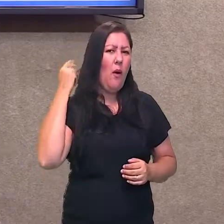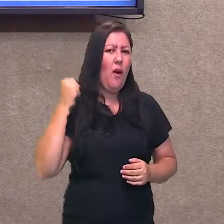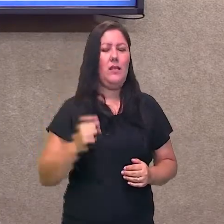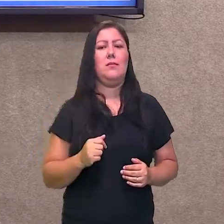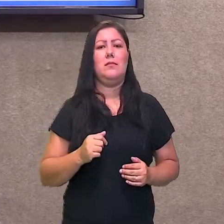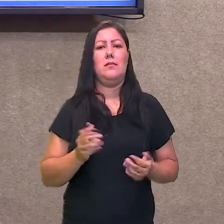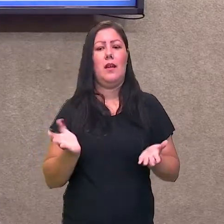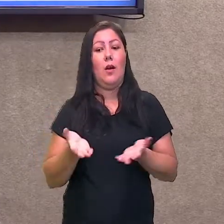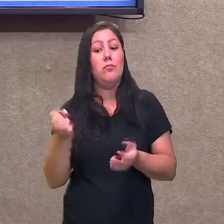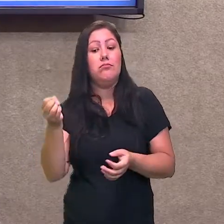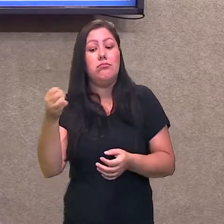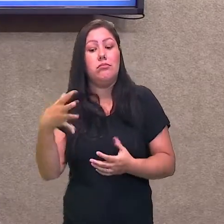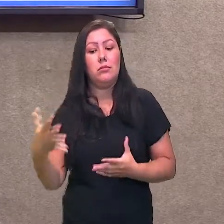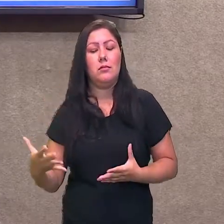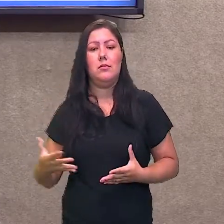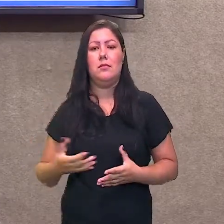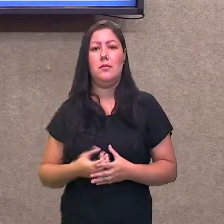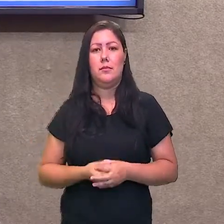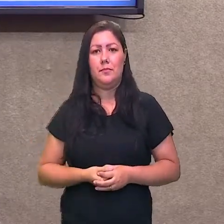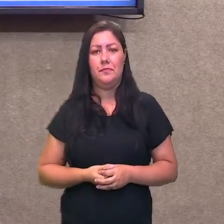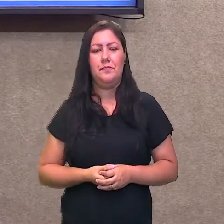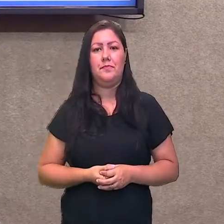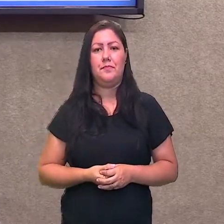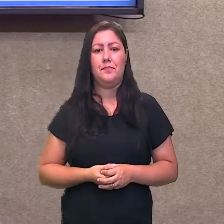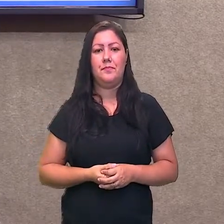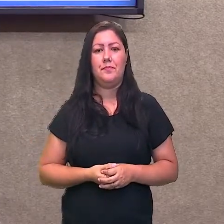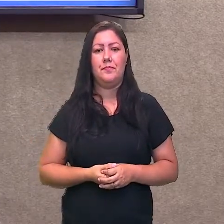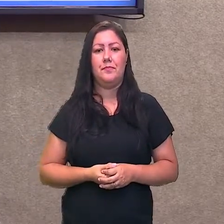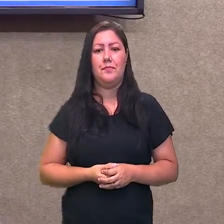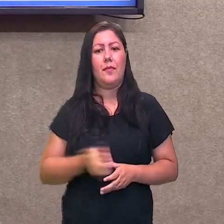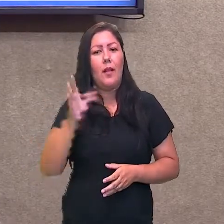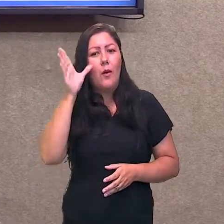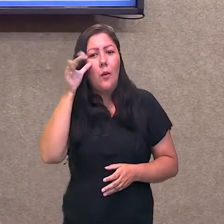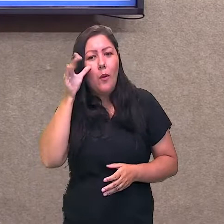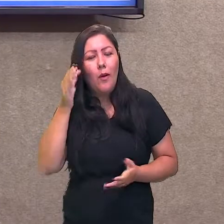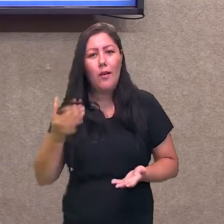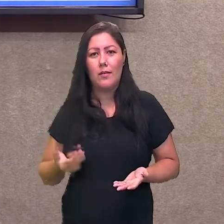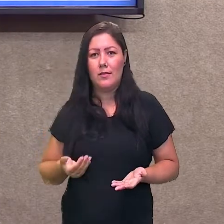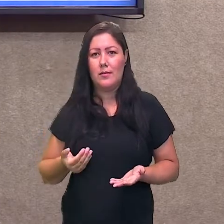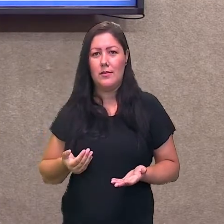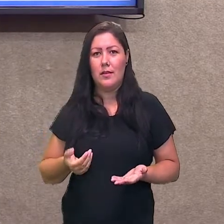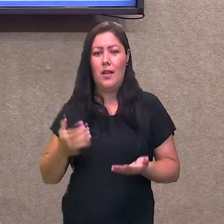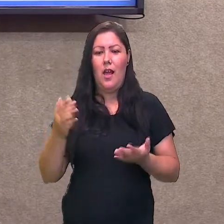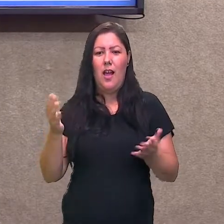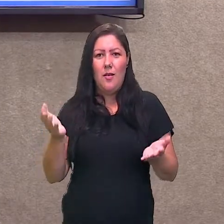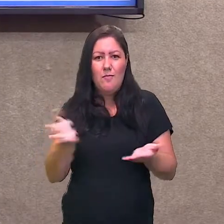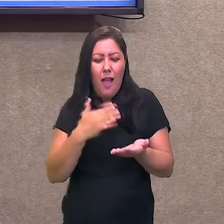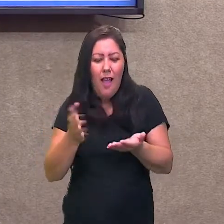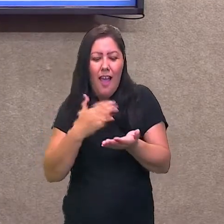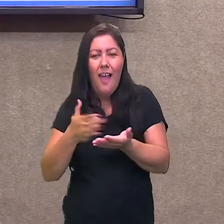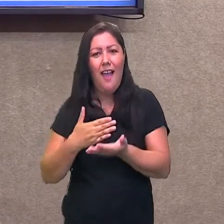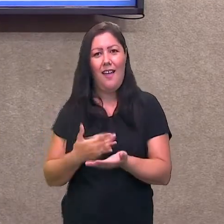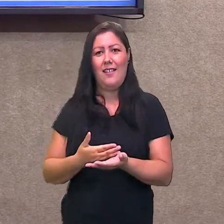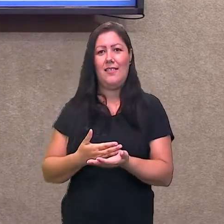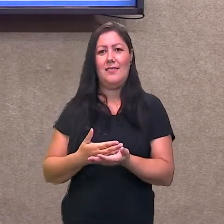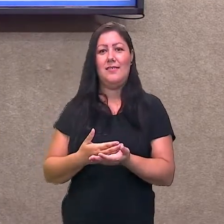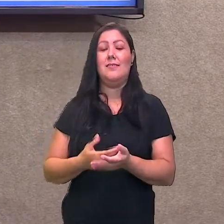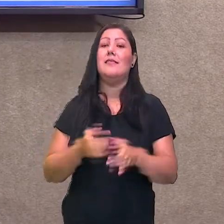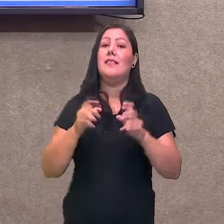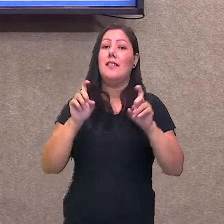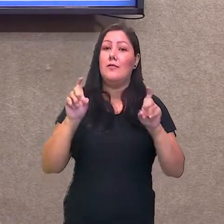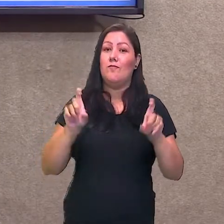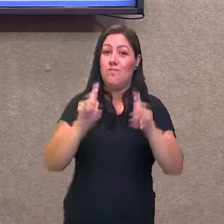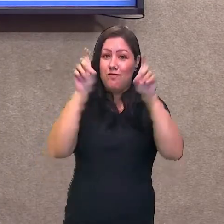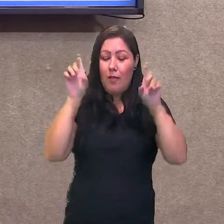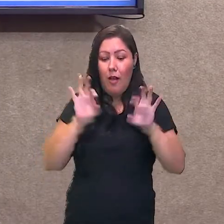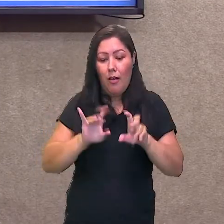observem isso. Por curiosidade, dê uma olhadinha nos livros, busca na internet sobre isso